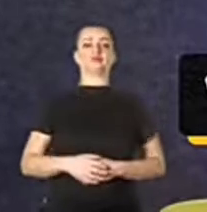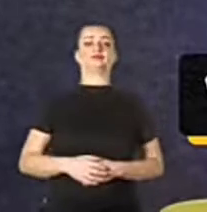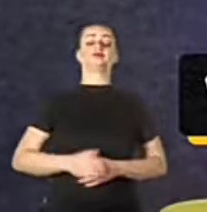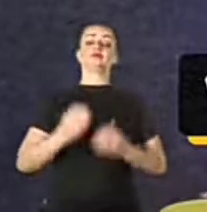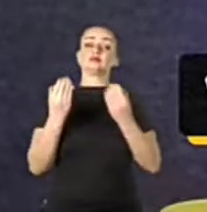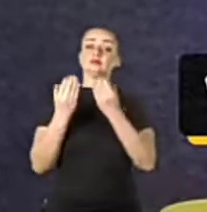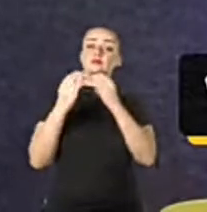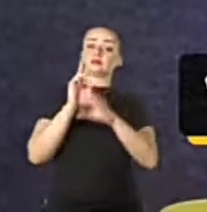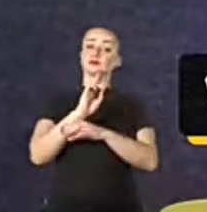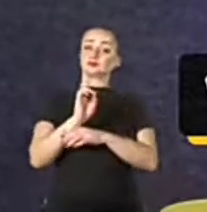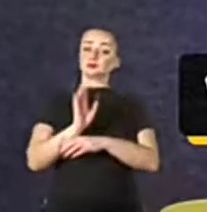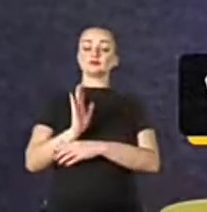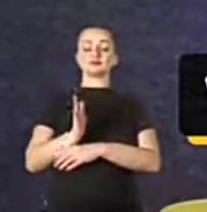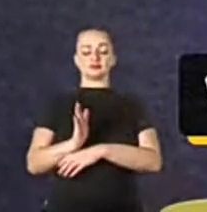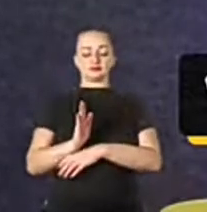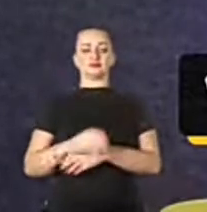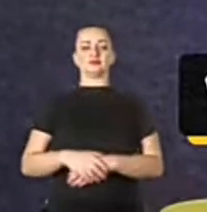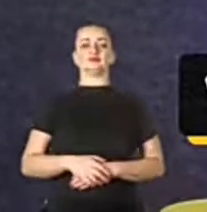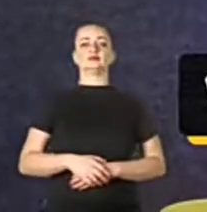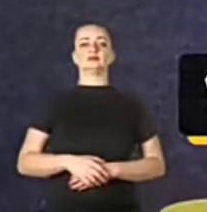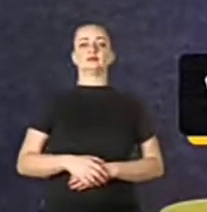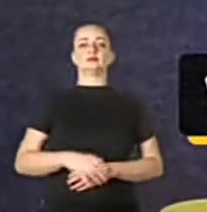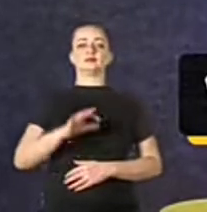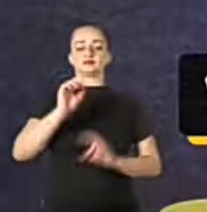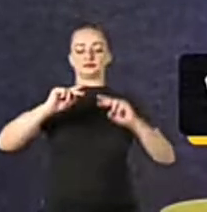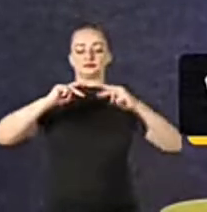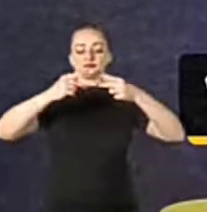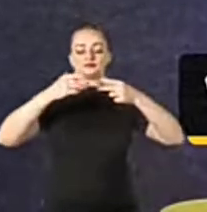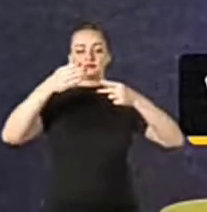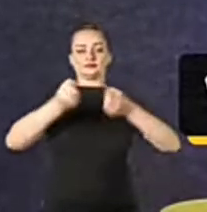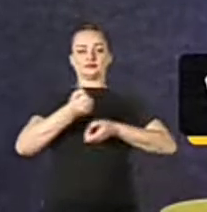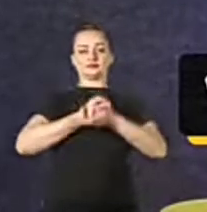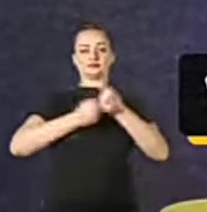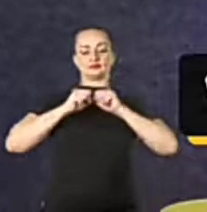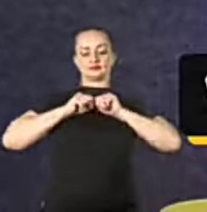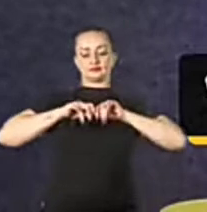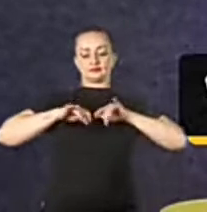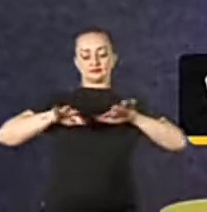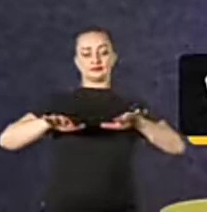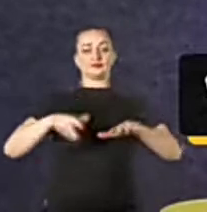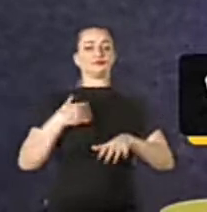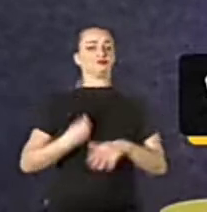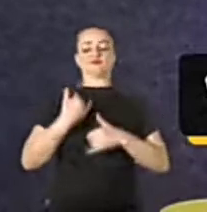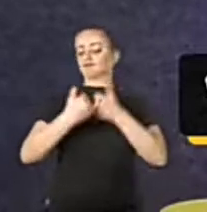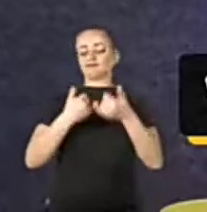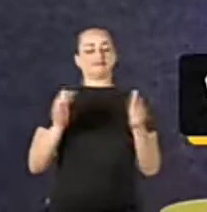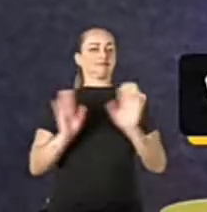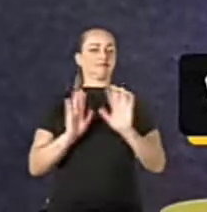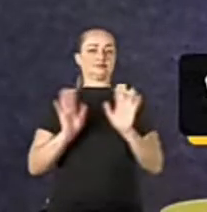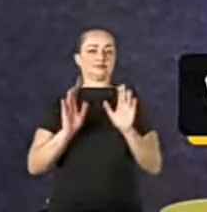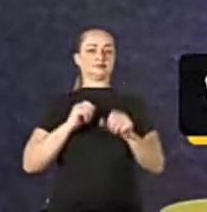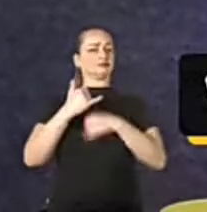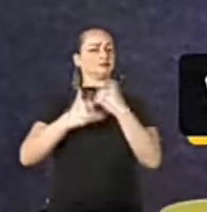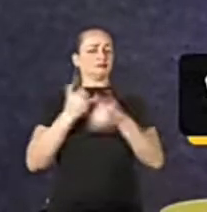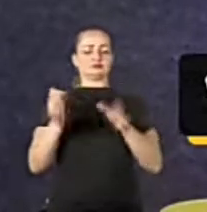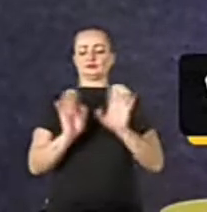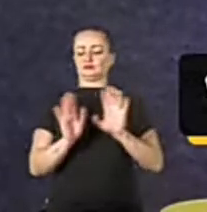coloco o seu nome na lista de espera pega o link que está aqui compartilha com todo mundo a gente não está brincando não estamos para Brincadeira